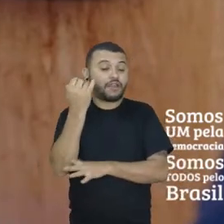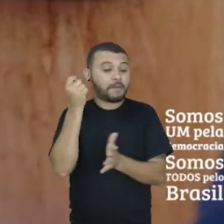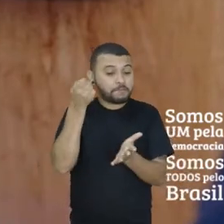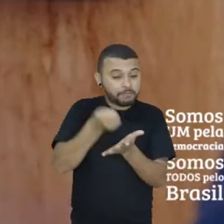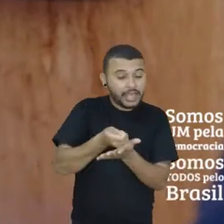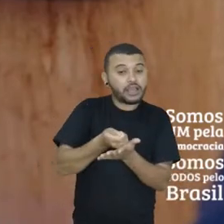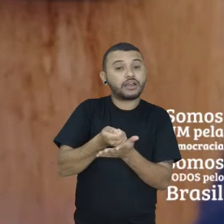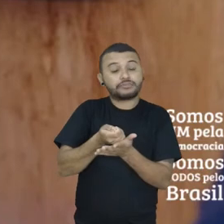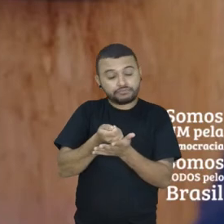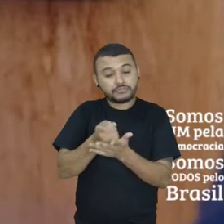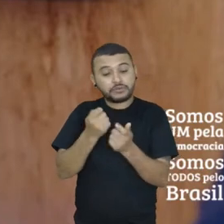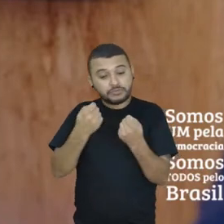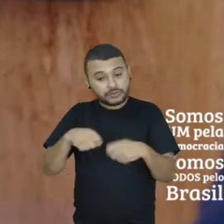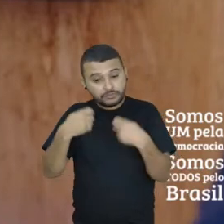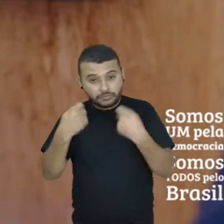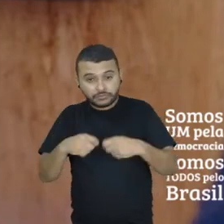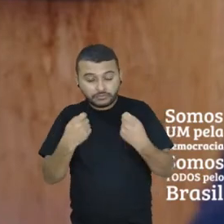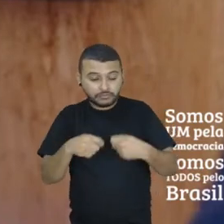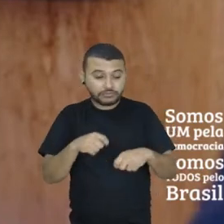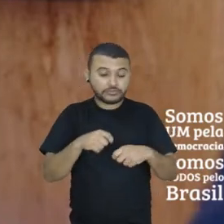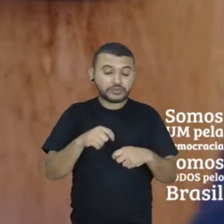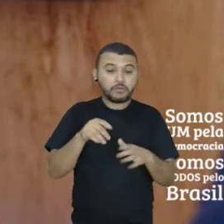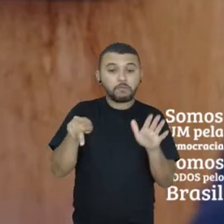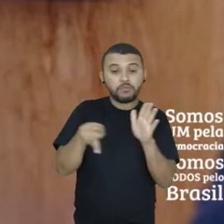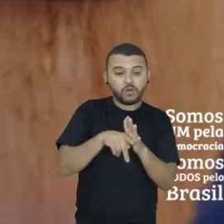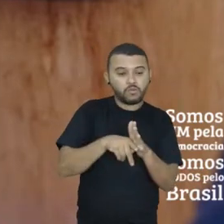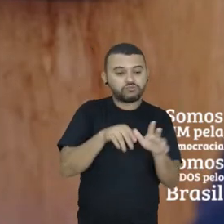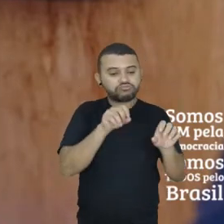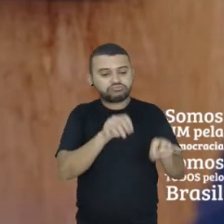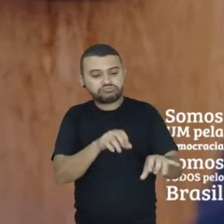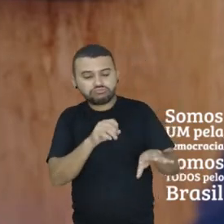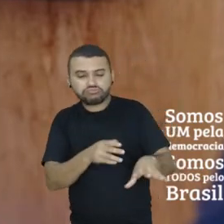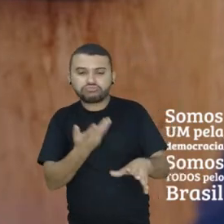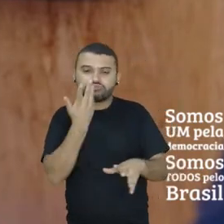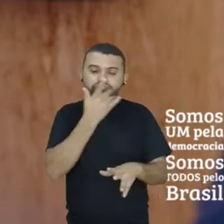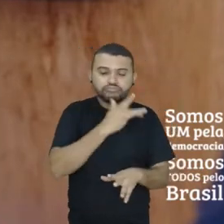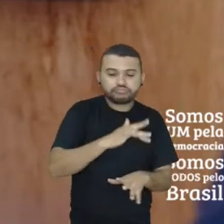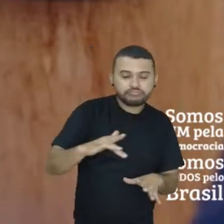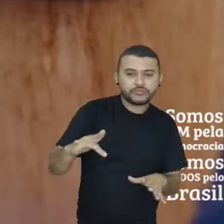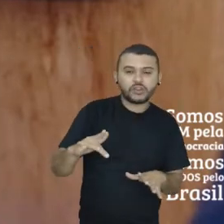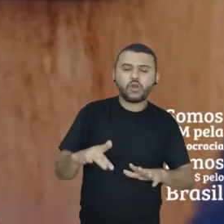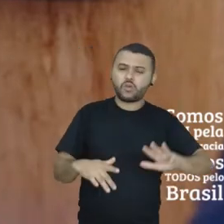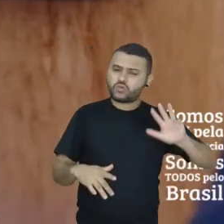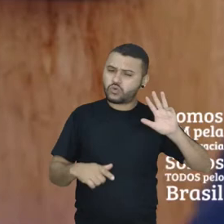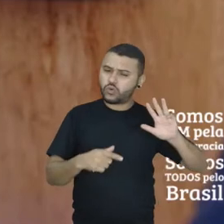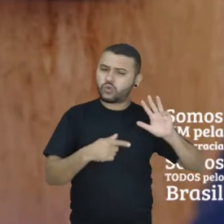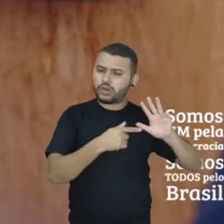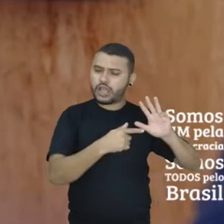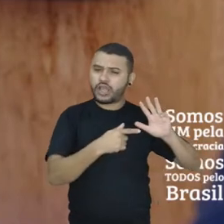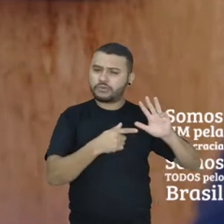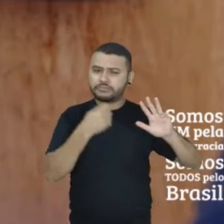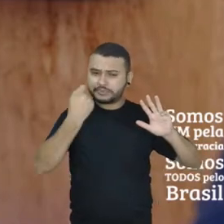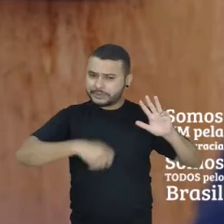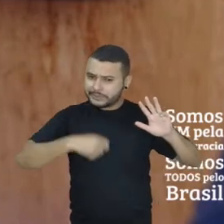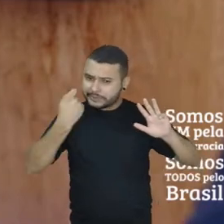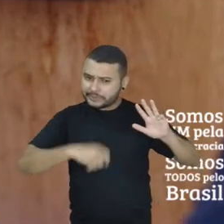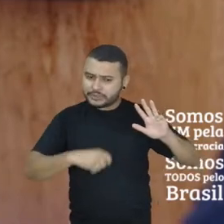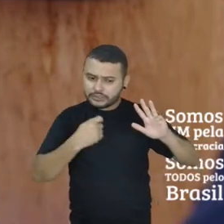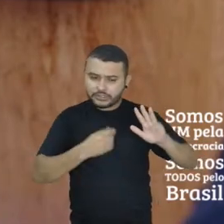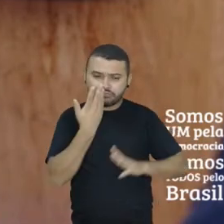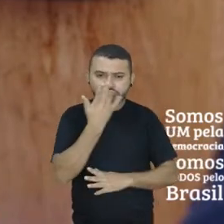que expandir o ensino infantil. Sempre digo, presidente Lula, seja o presidente da primeira